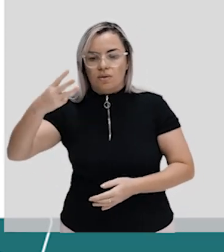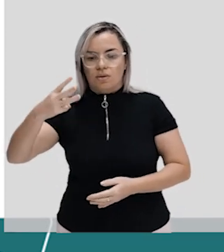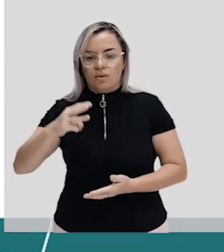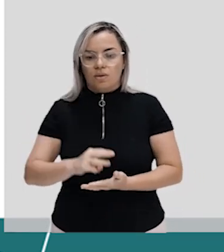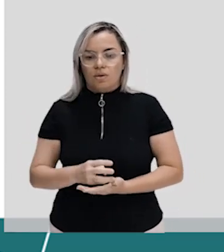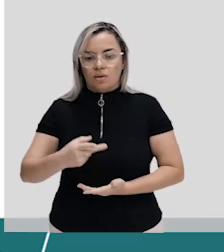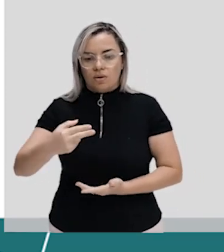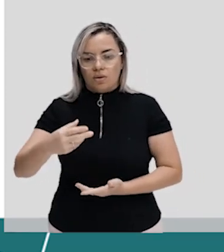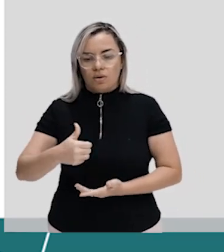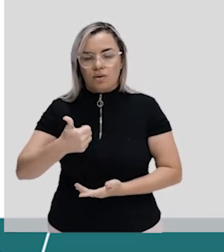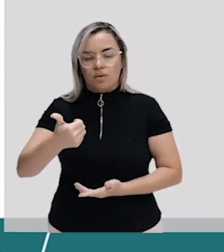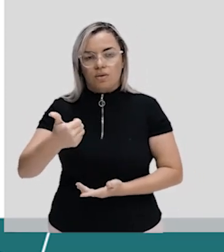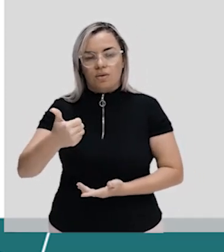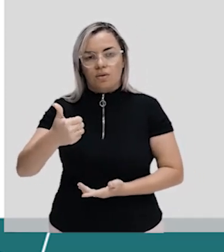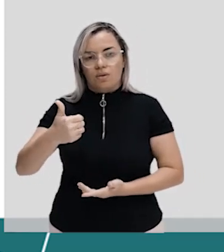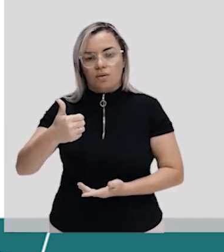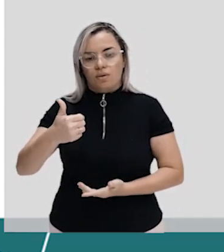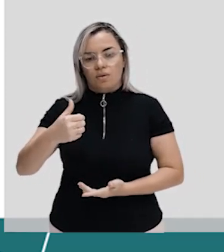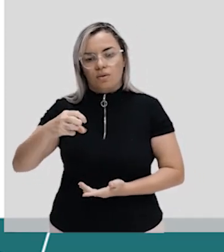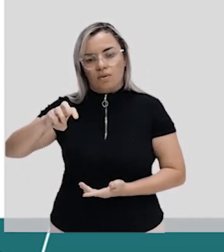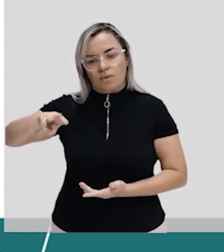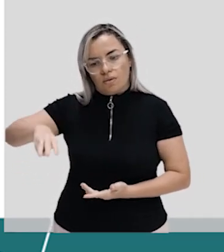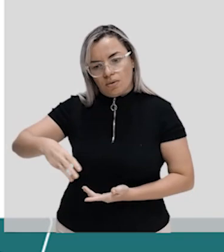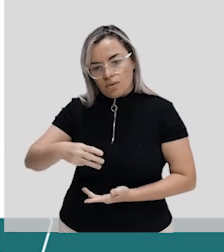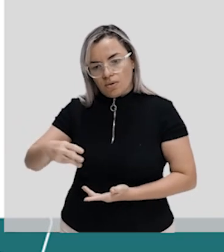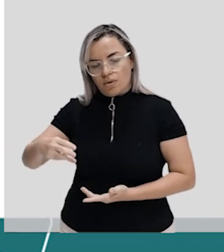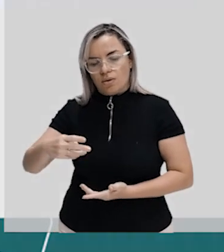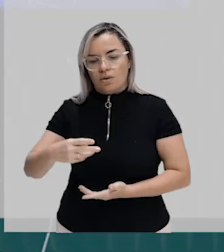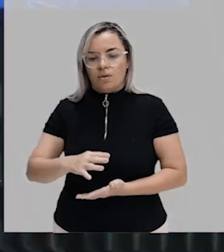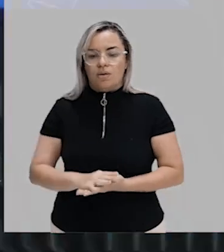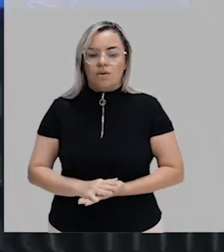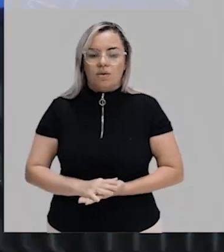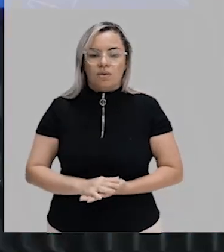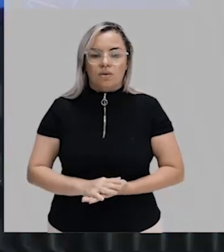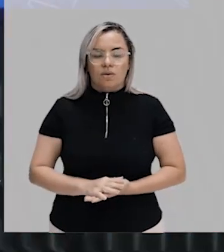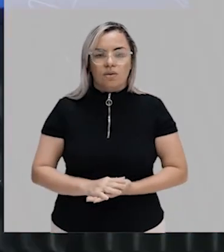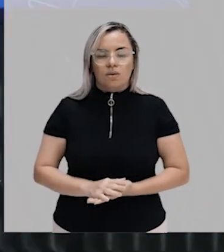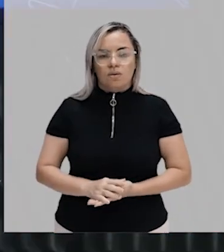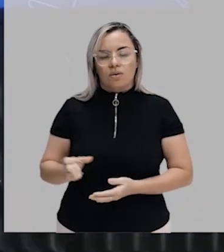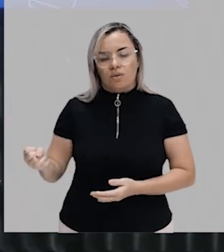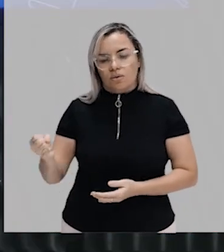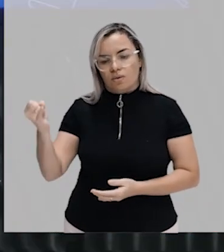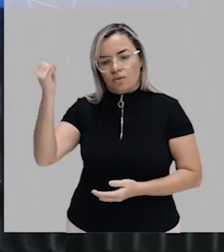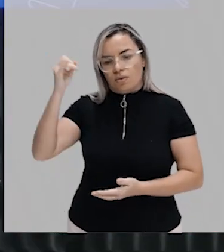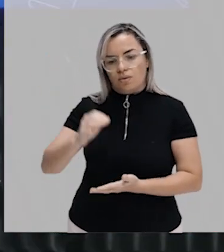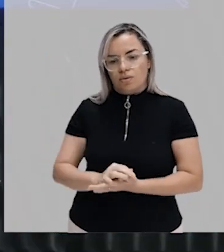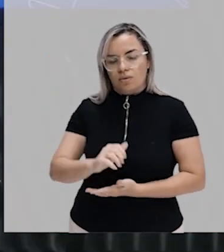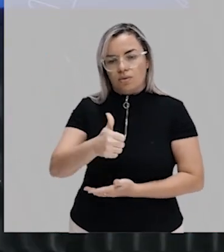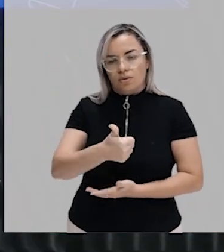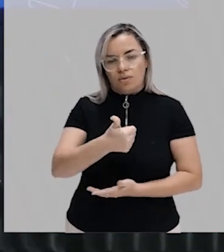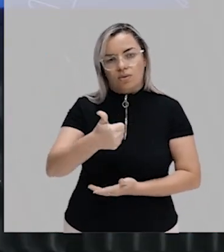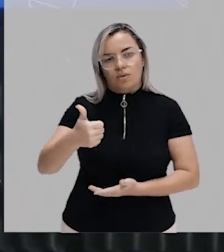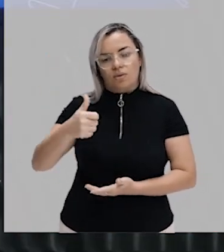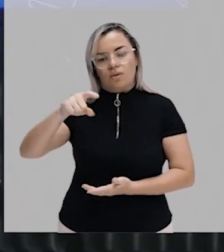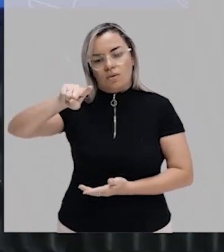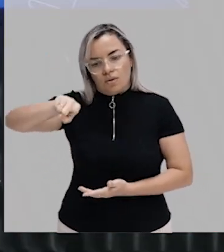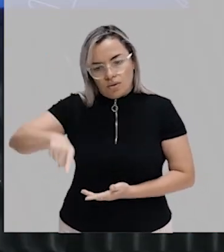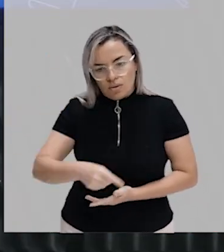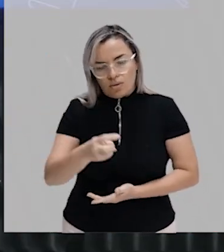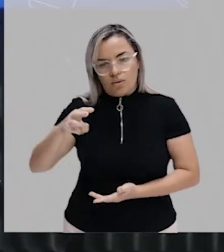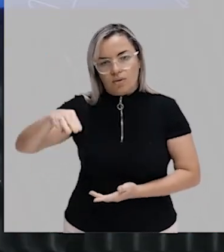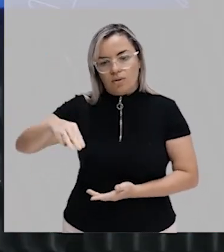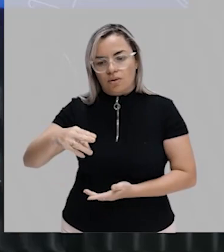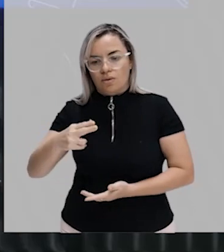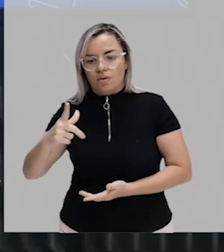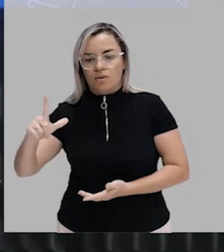equivaler, né, a 1.000 ml. 1 centímetro cúbico, 1 ml. Portanto, 1.000 centímetros cúbicos, 1.000